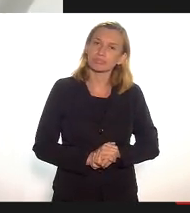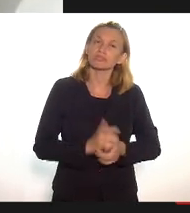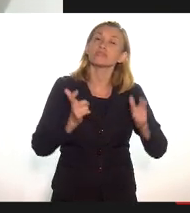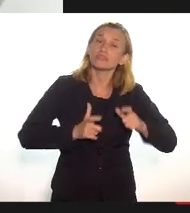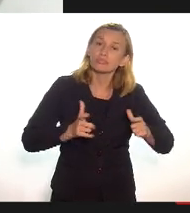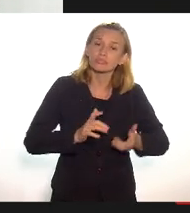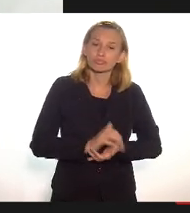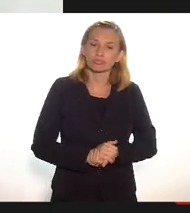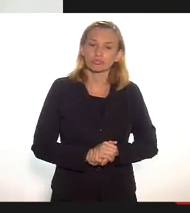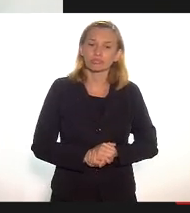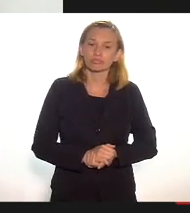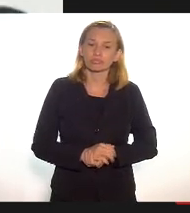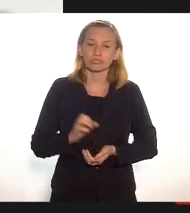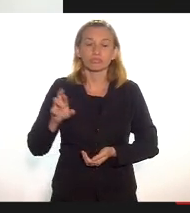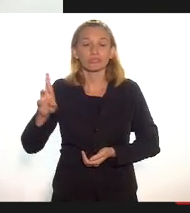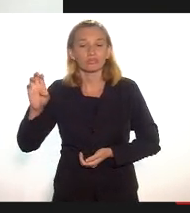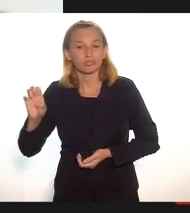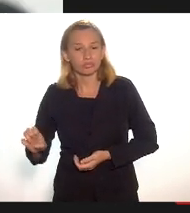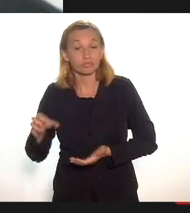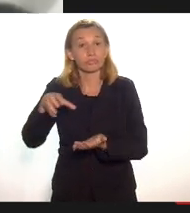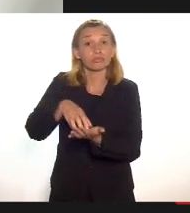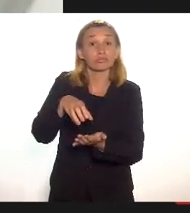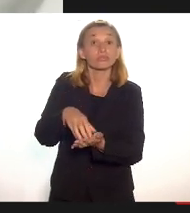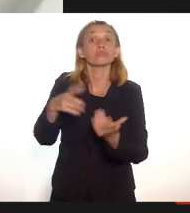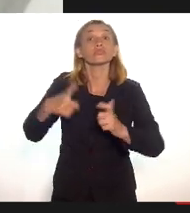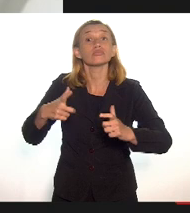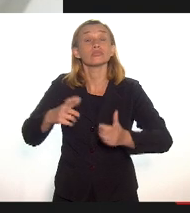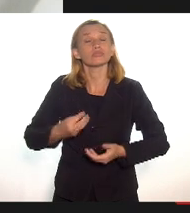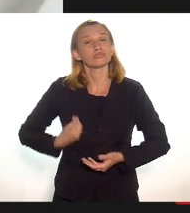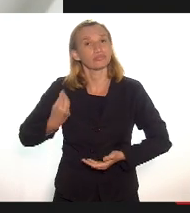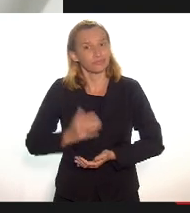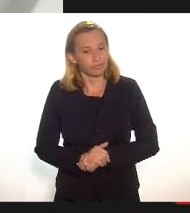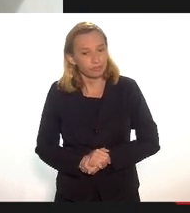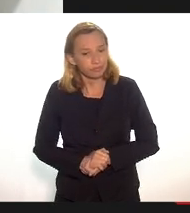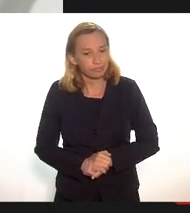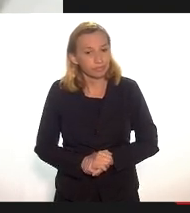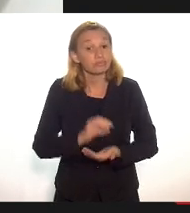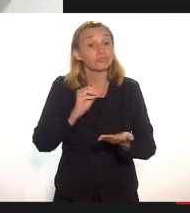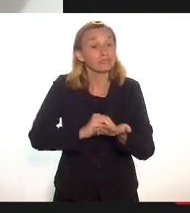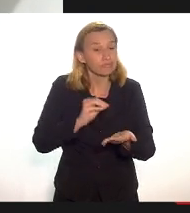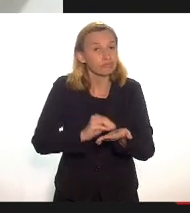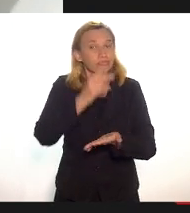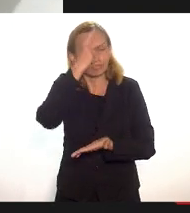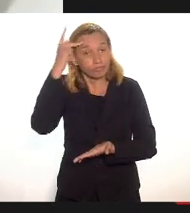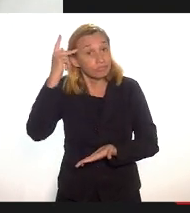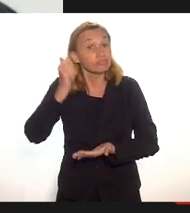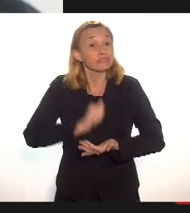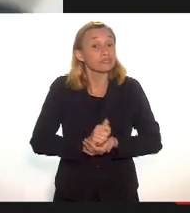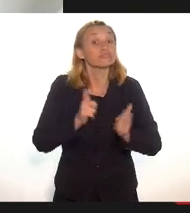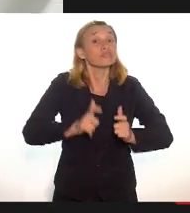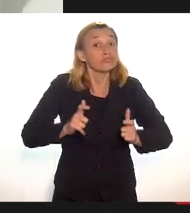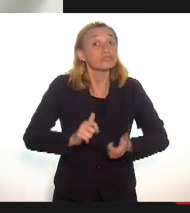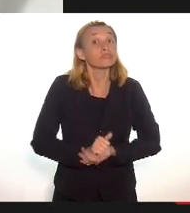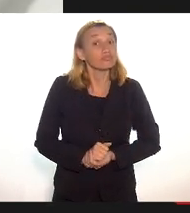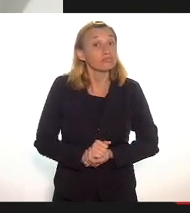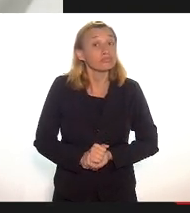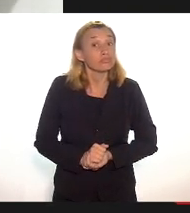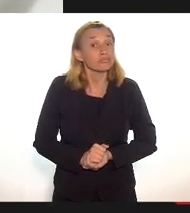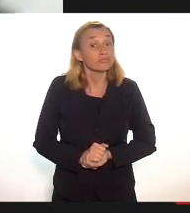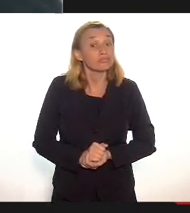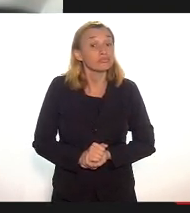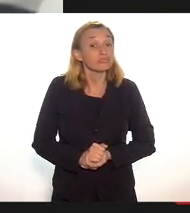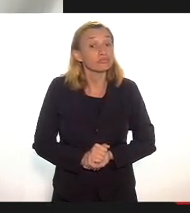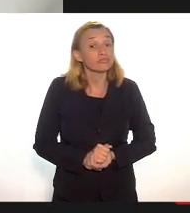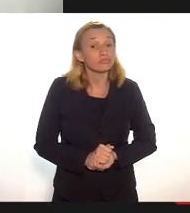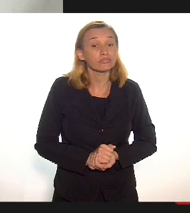servidores do IASERJ Central? Onde eles estão? Assim, falta pessoal. Onde esse pessoal está?